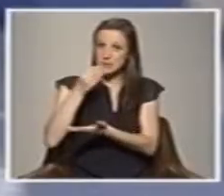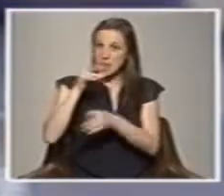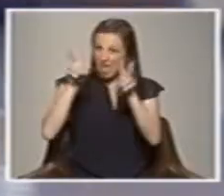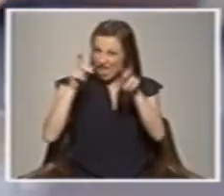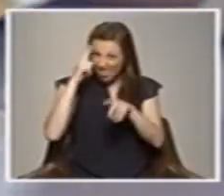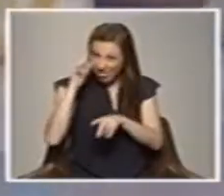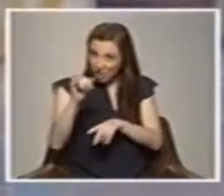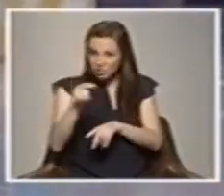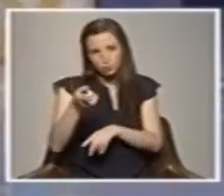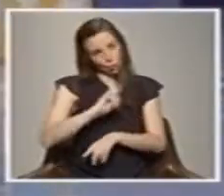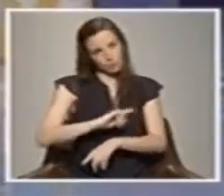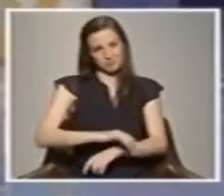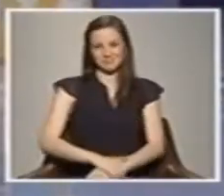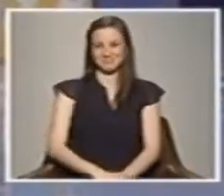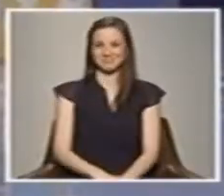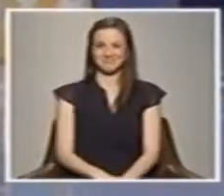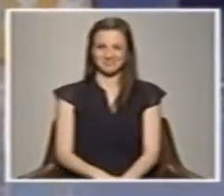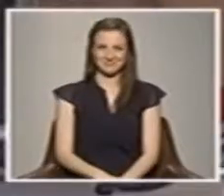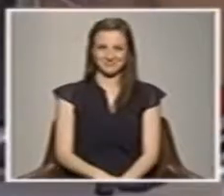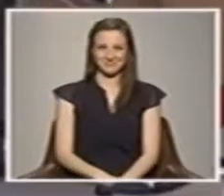ideia.